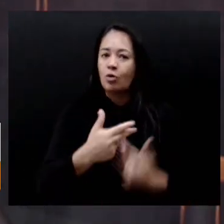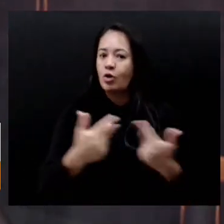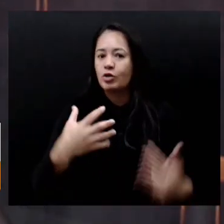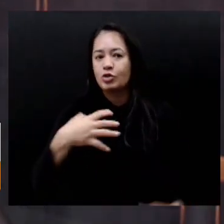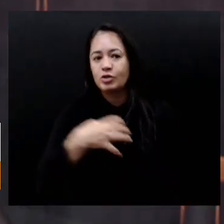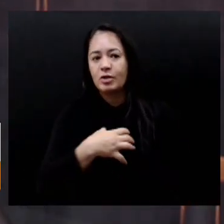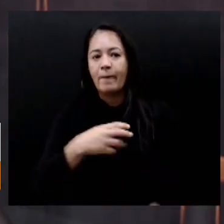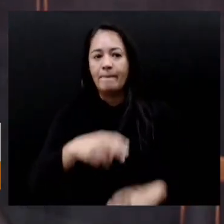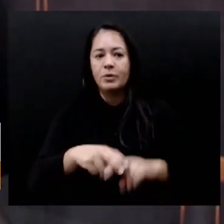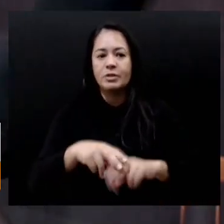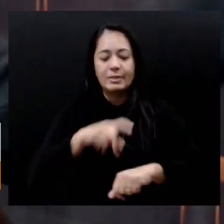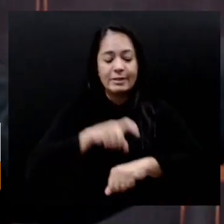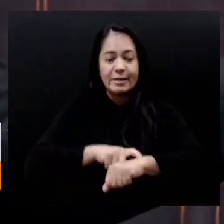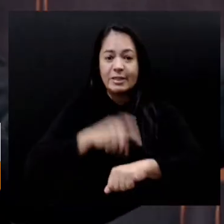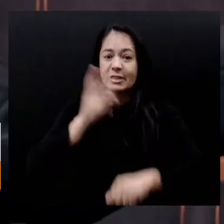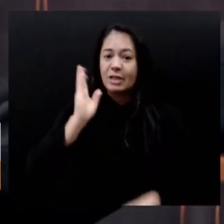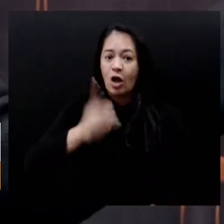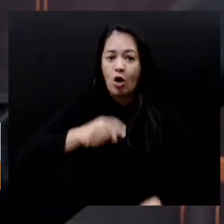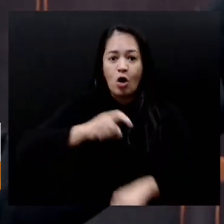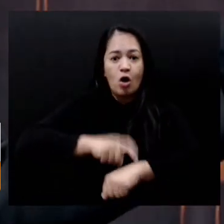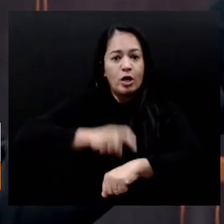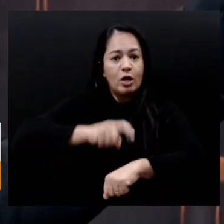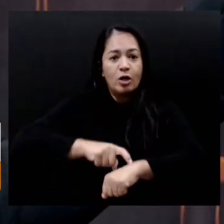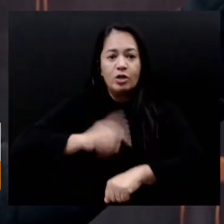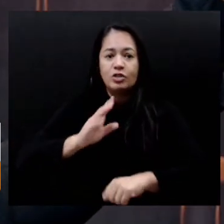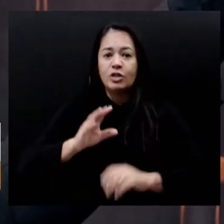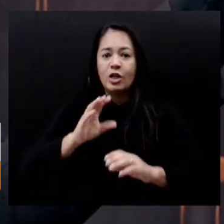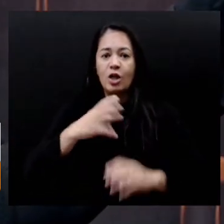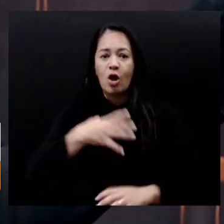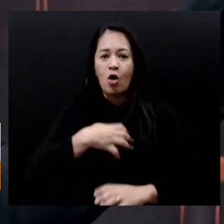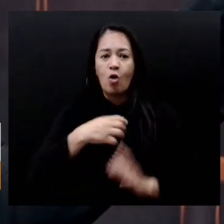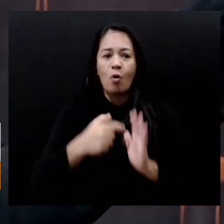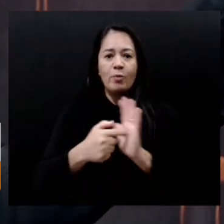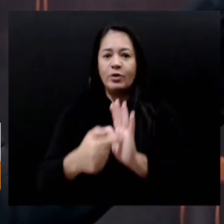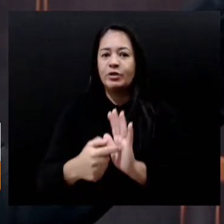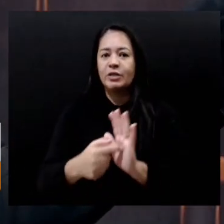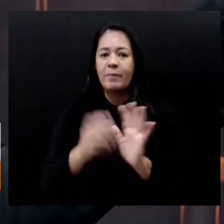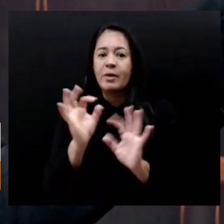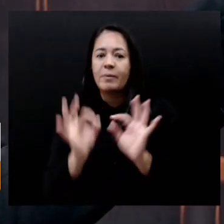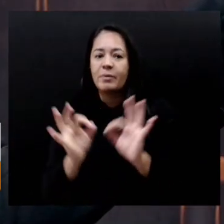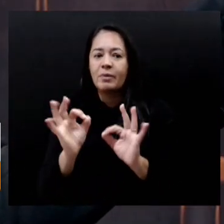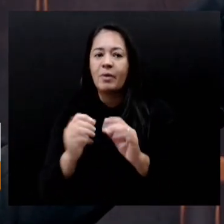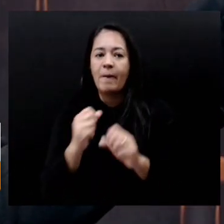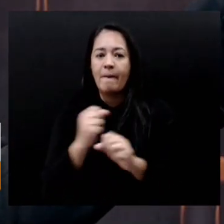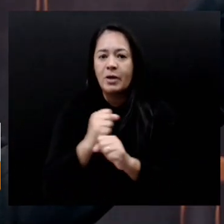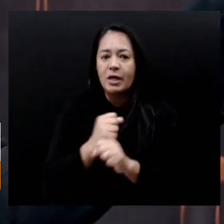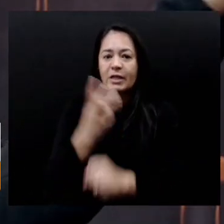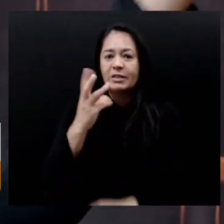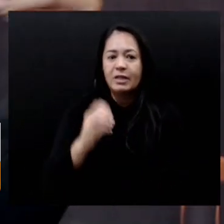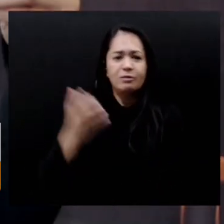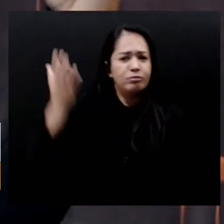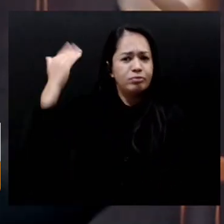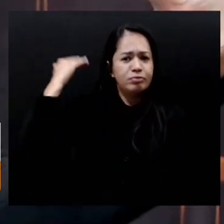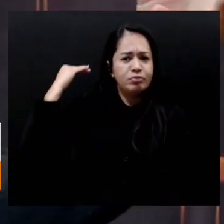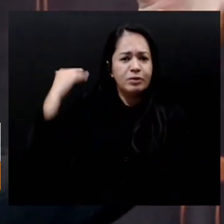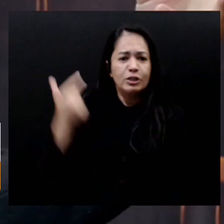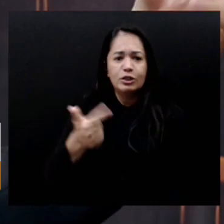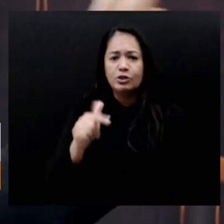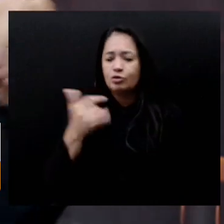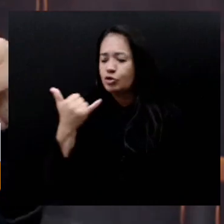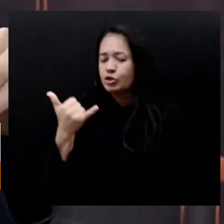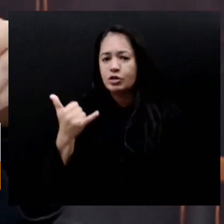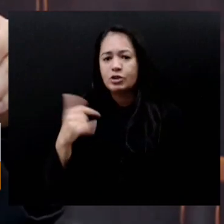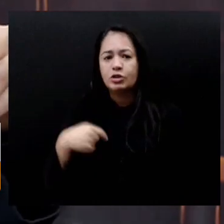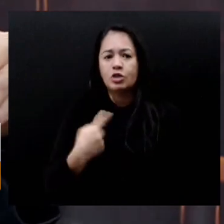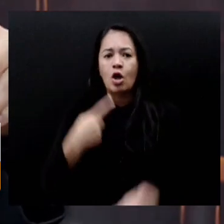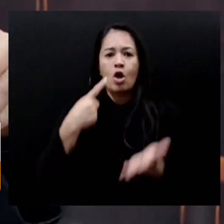comportamento moldado. A gente não era assim há 30 anos atrás, sem celular, sem nada. Verdade. Né? A gente combinava hoje,